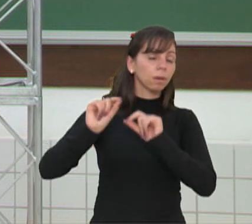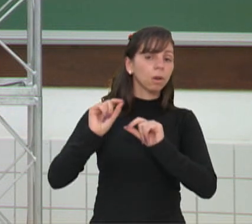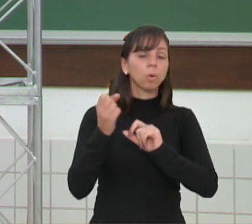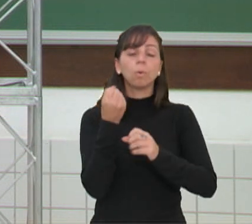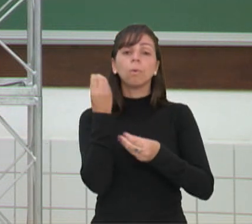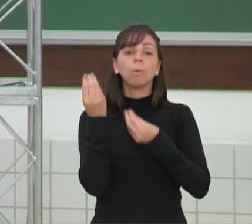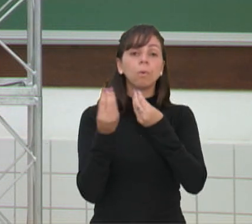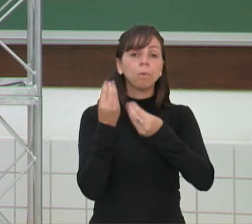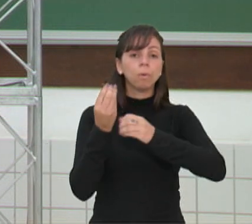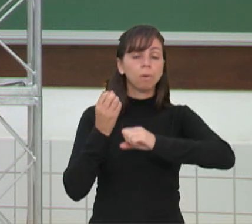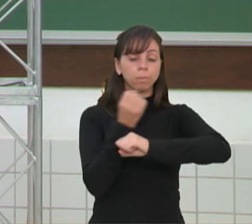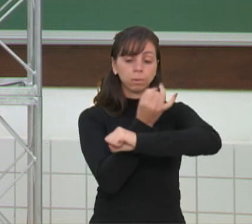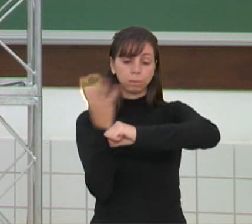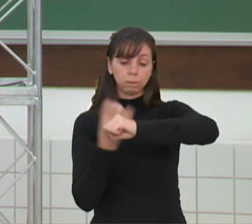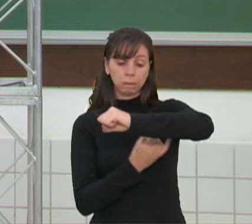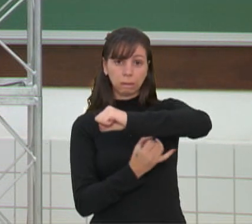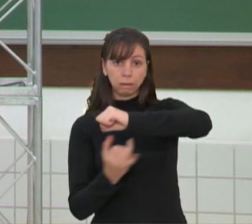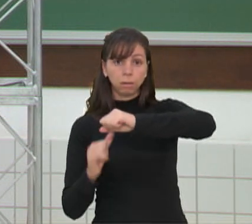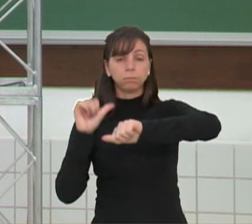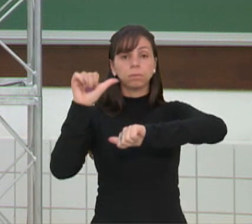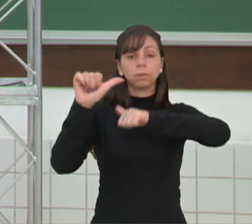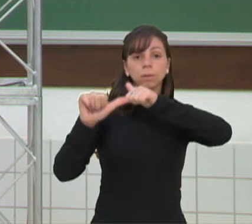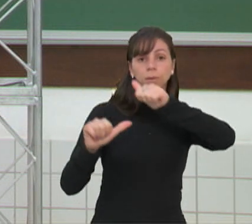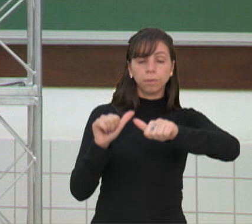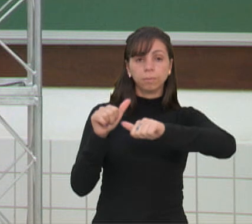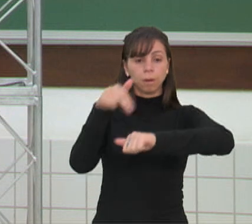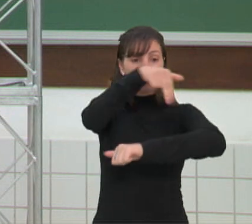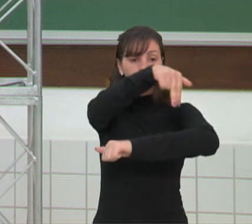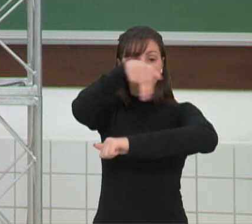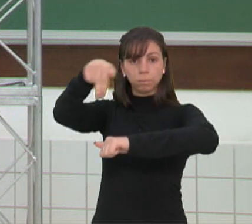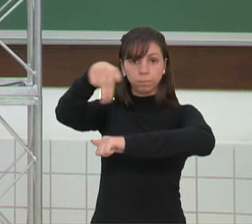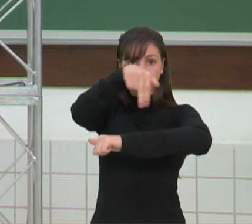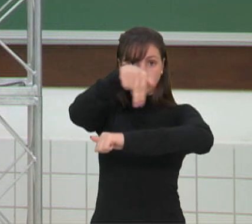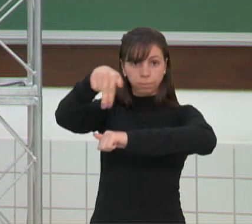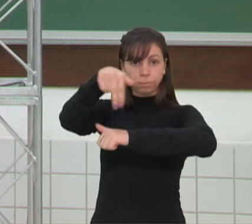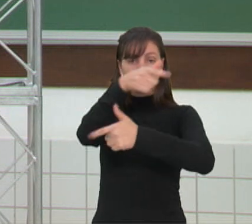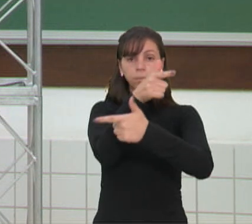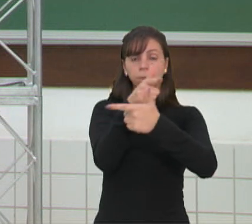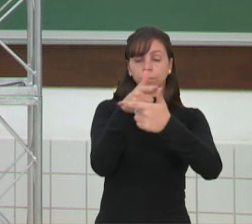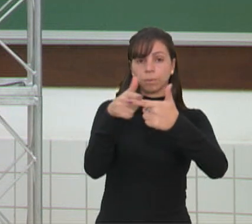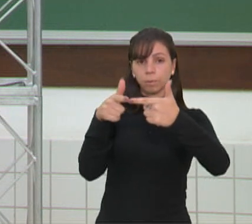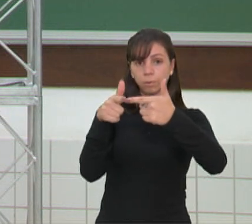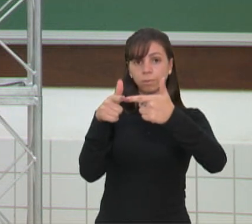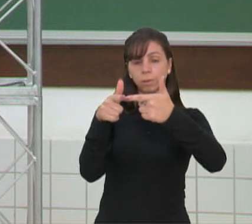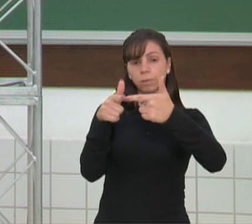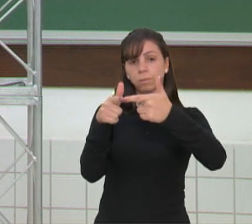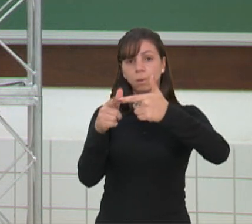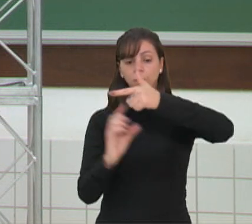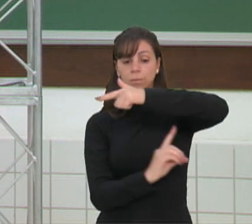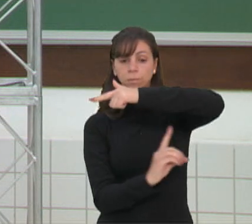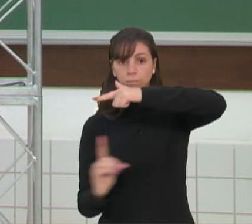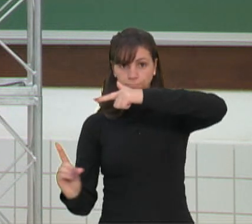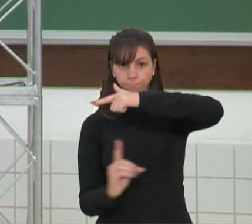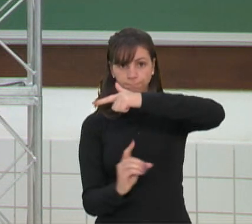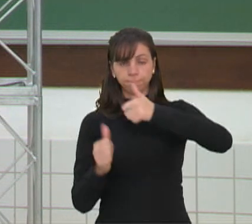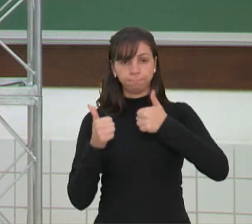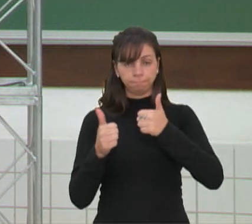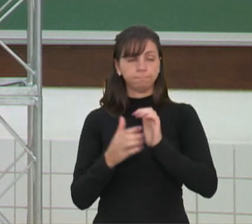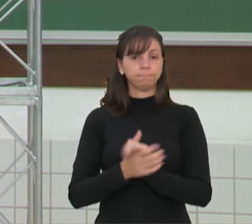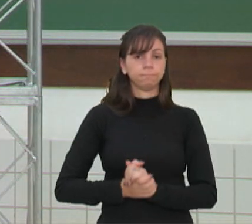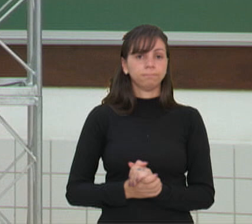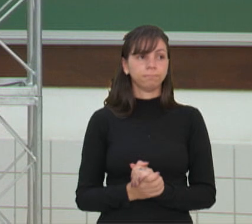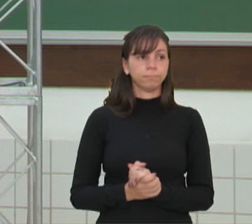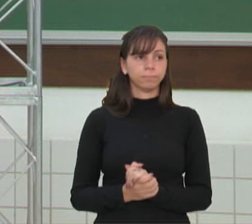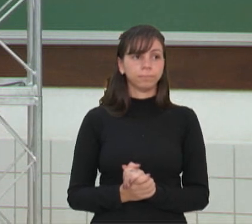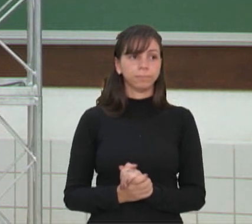número decimal? Basta dividir o numerador, que é a parte de cima, pelo denominador da fração, que é a parte de baixo, tá bom? Então, dá uma olhada.